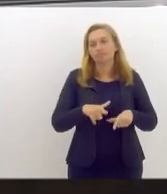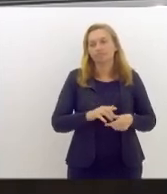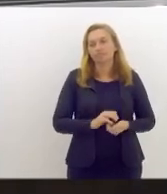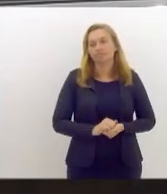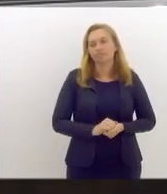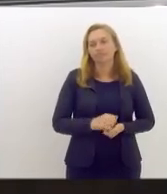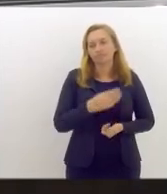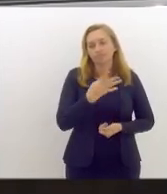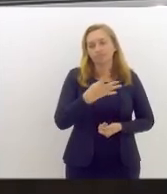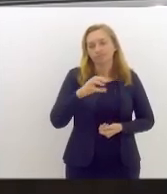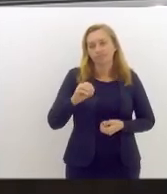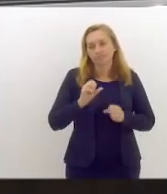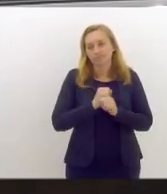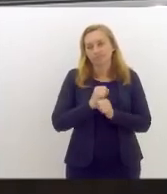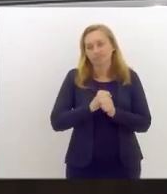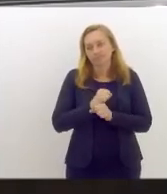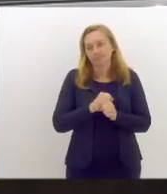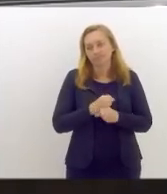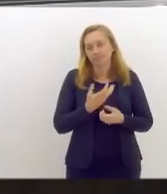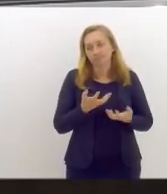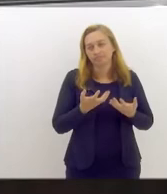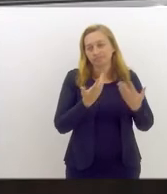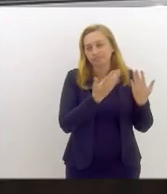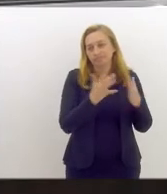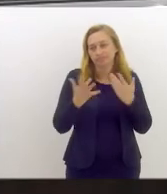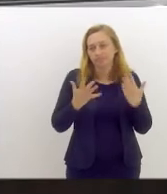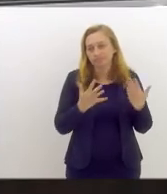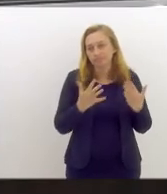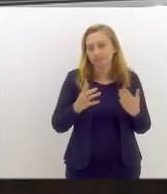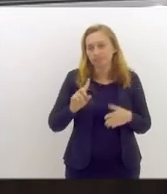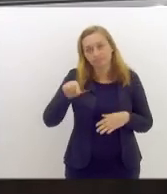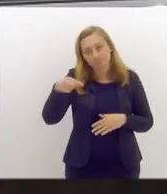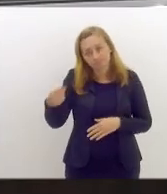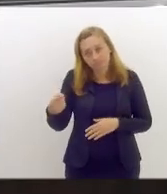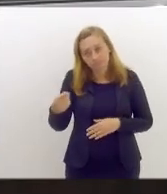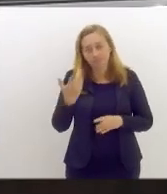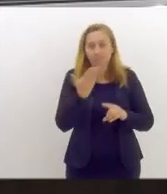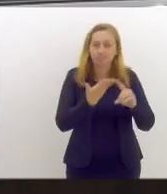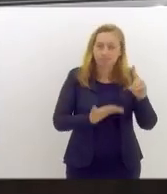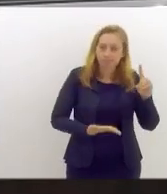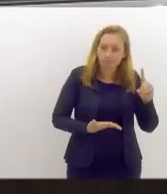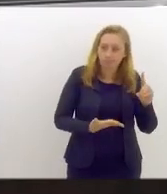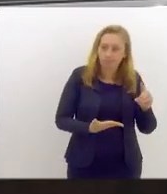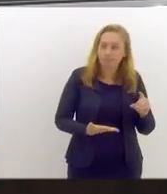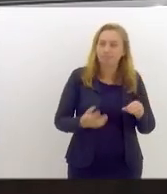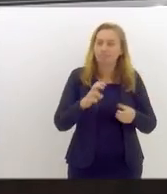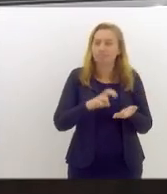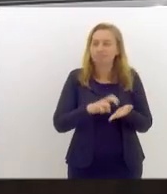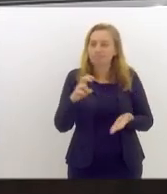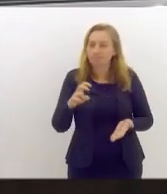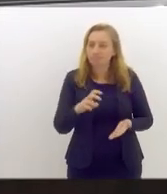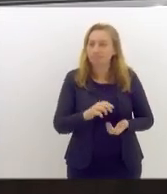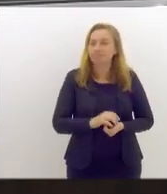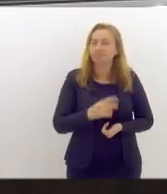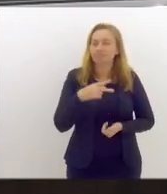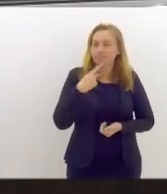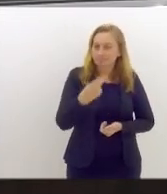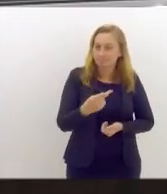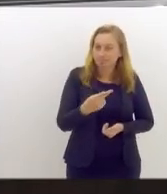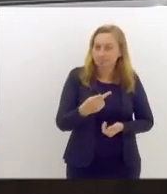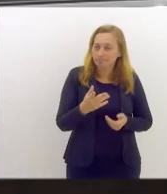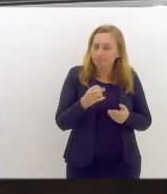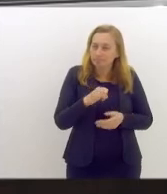40 anos quero parabenizar os demais homenageados nesta manhã e dizer que